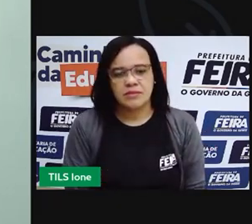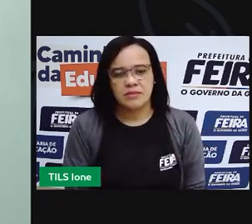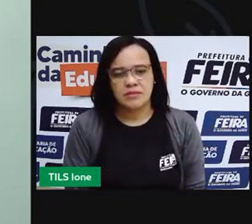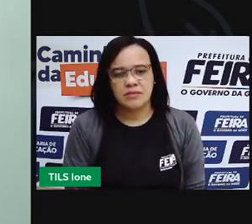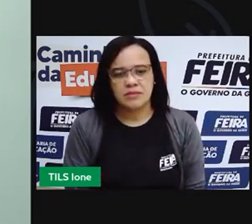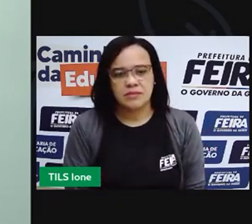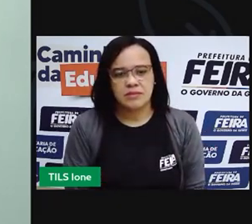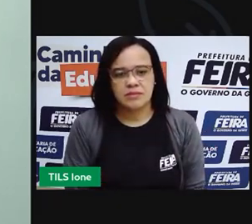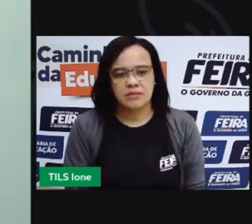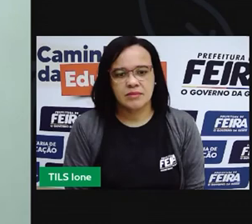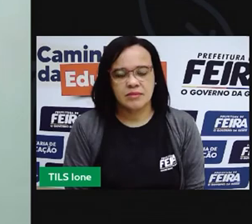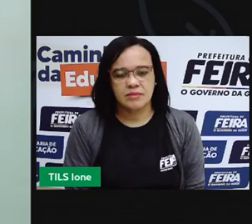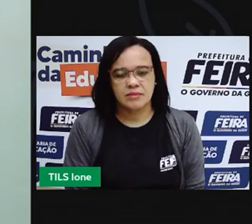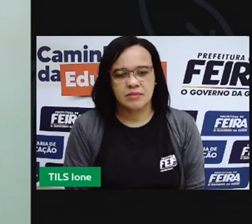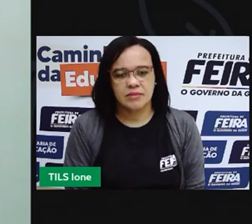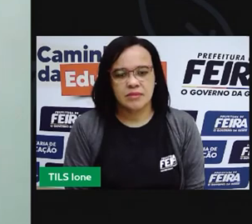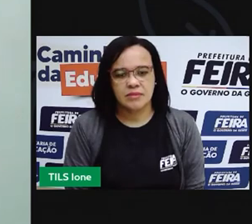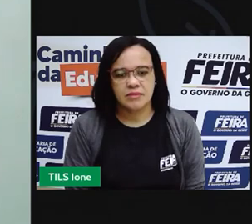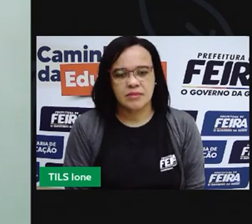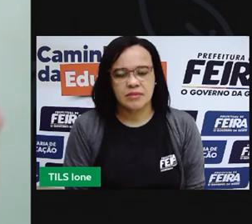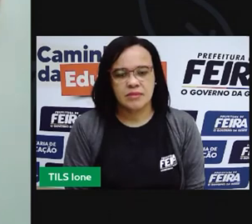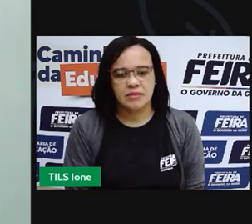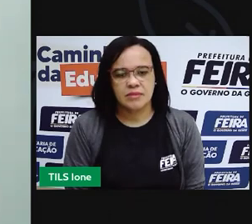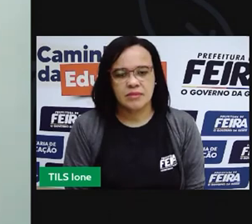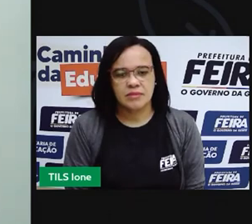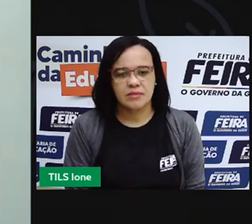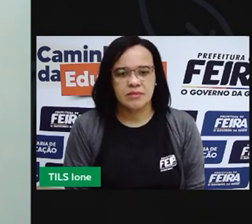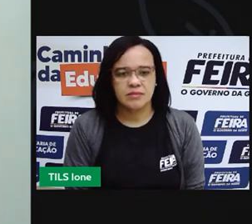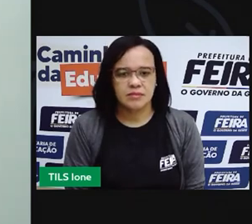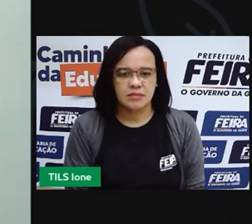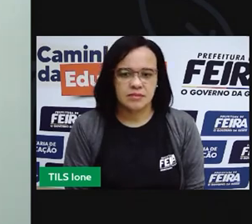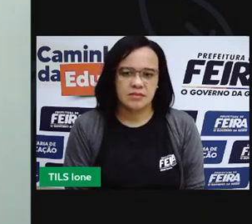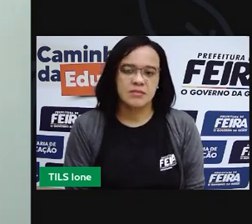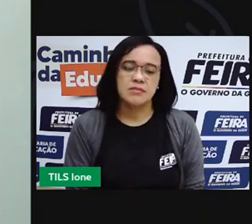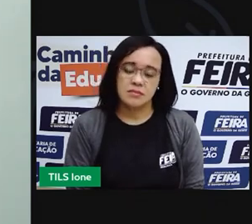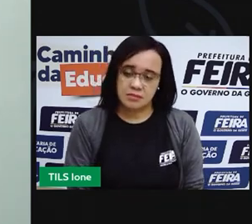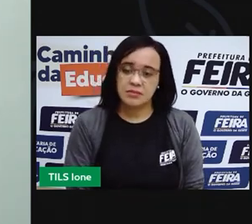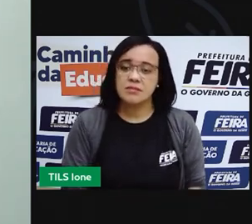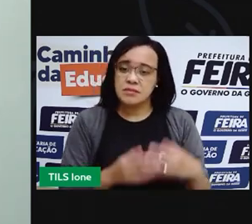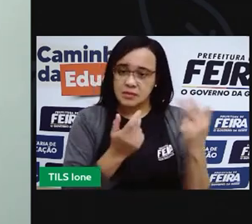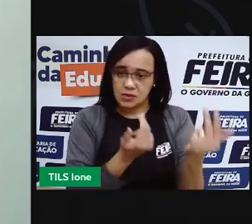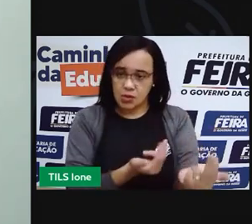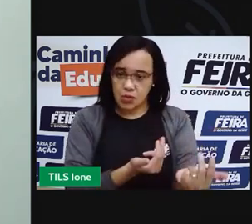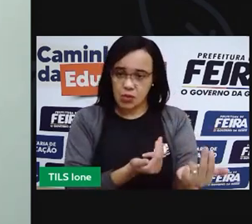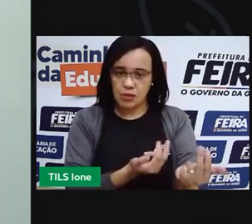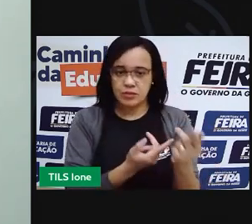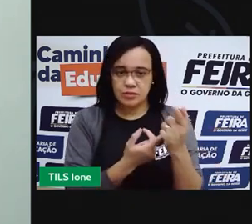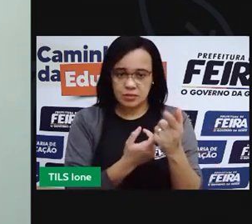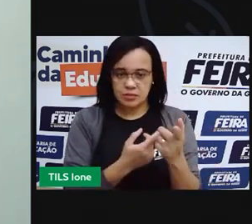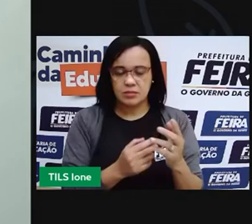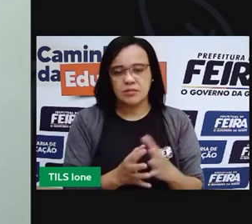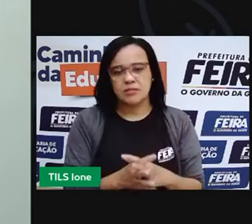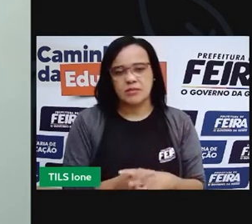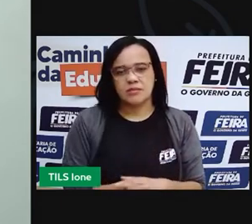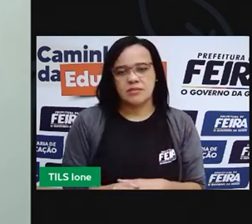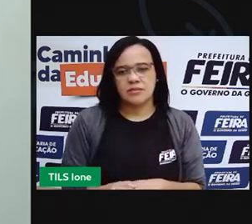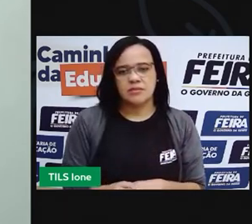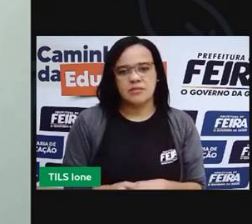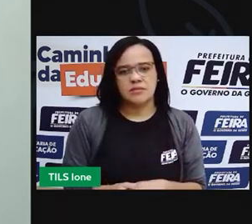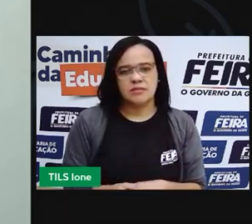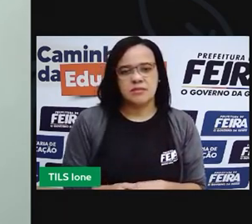Faça aqui a mão e volta para ficar bem dobrado. E vai ficar assim, tá vendo?